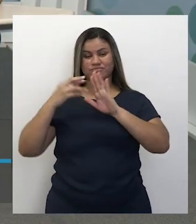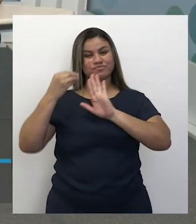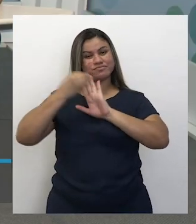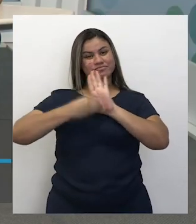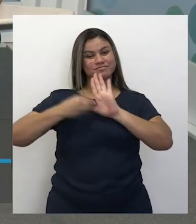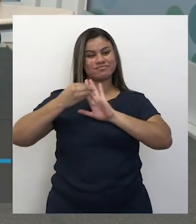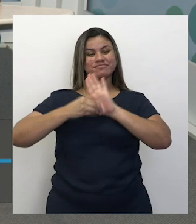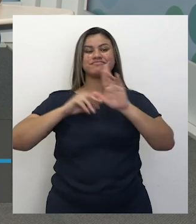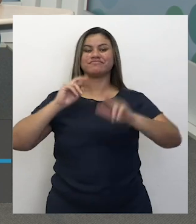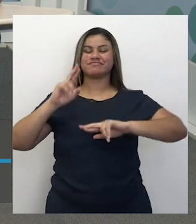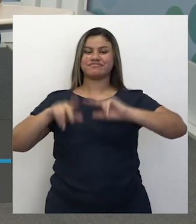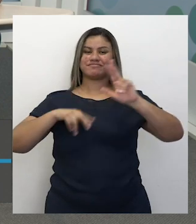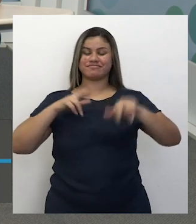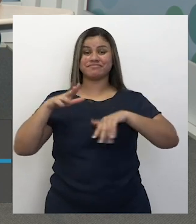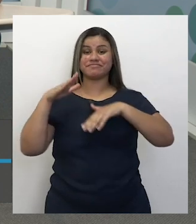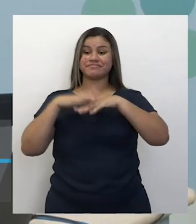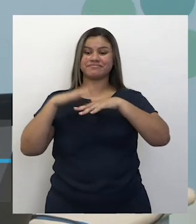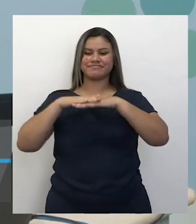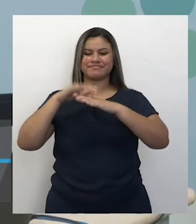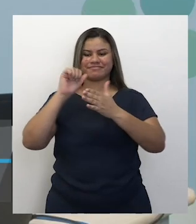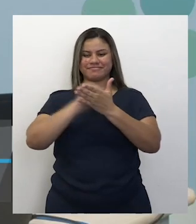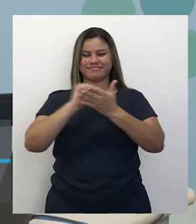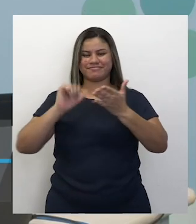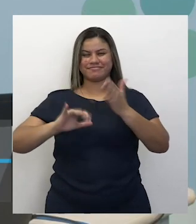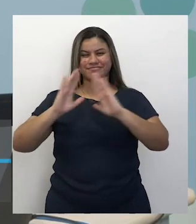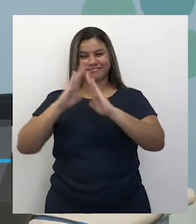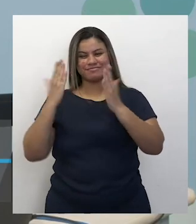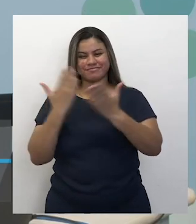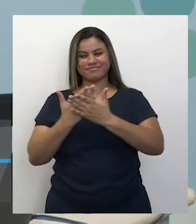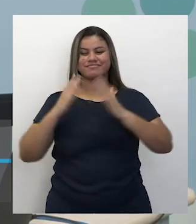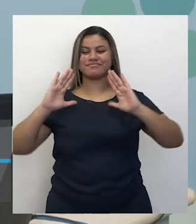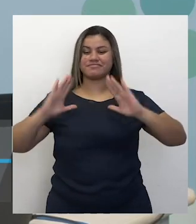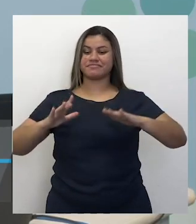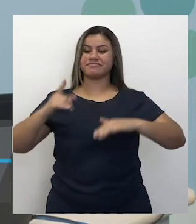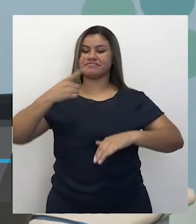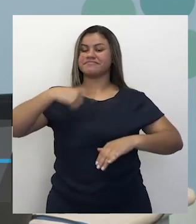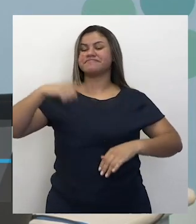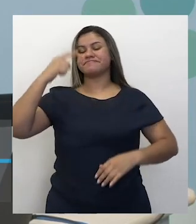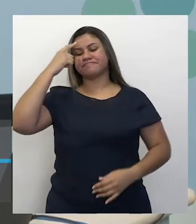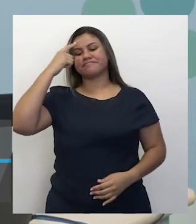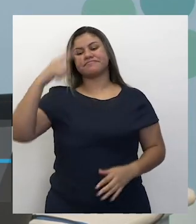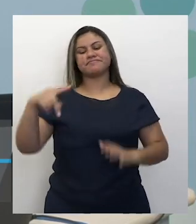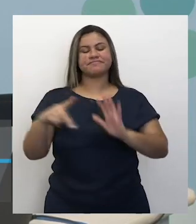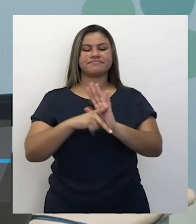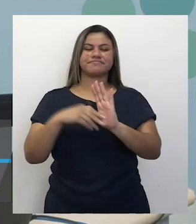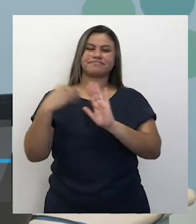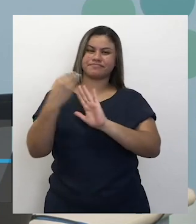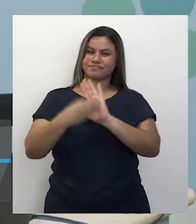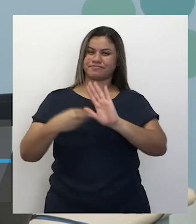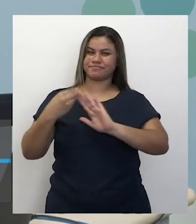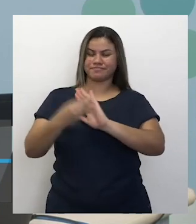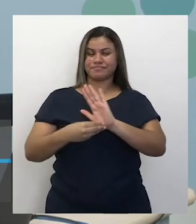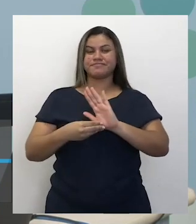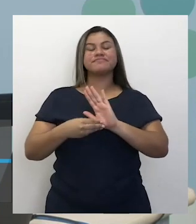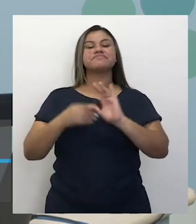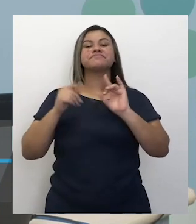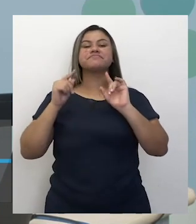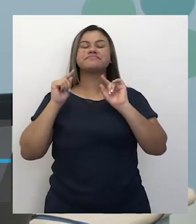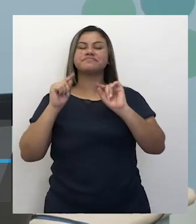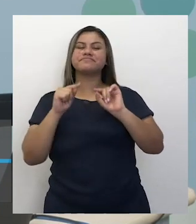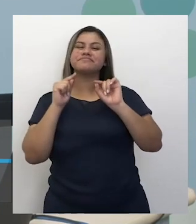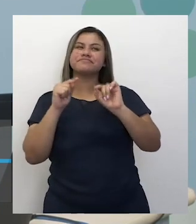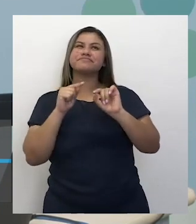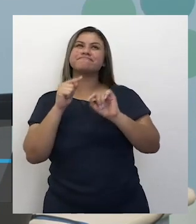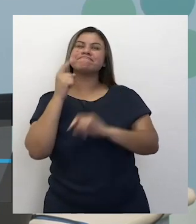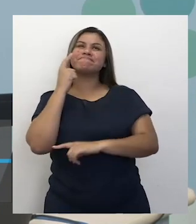que eu já fiz na escola algumas vezes, que era interessante. Às vezes a gente pensava, a gente estava falando de design, e às vezes a gente pensava nos